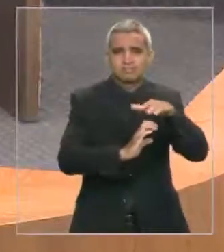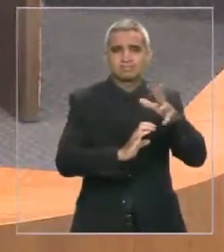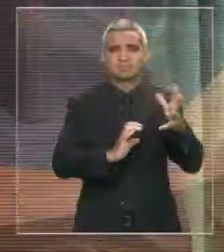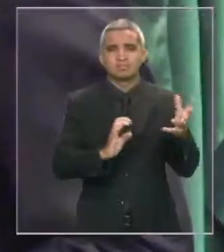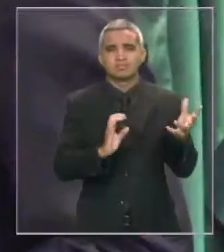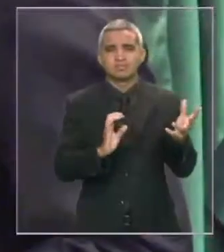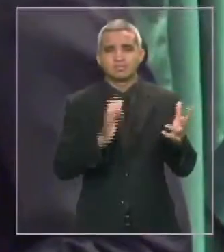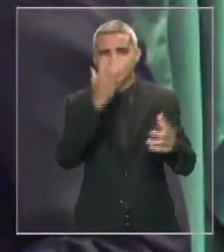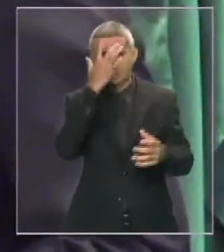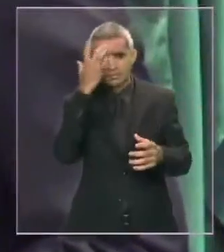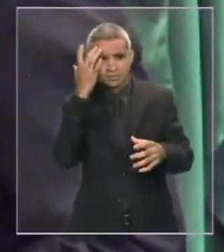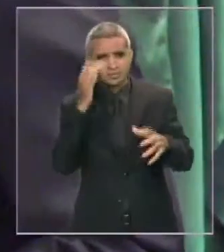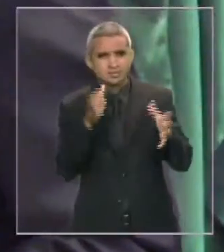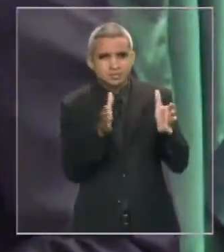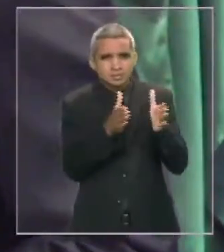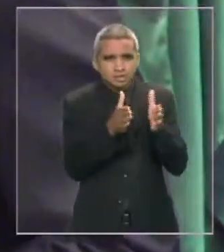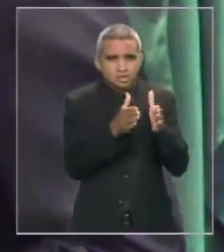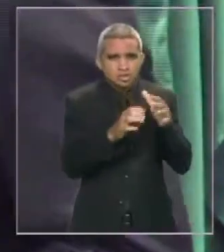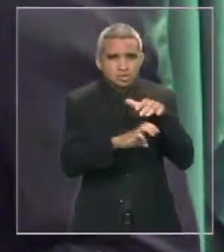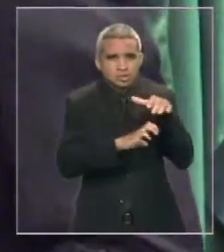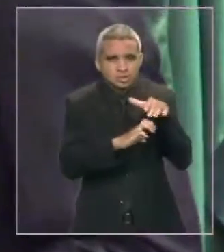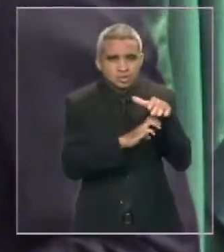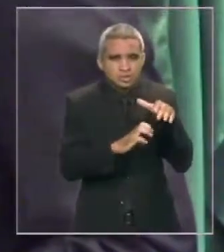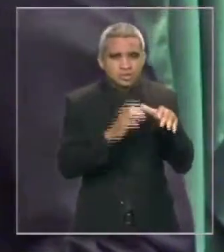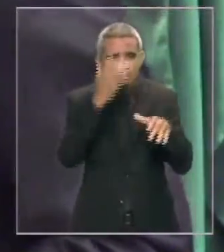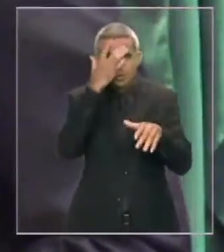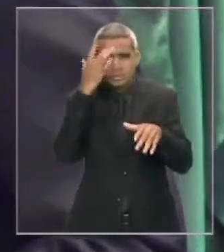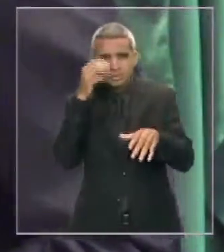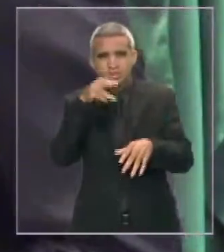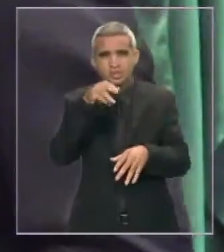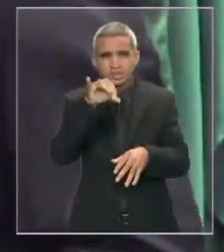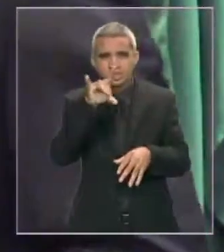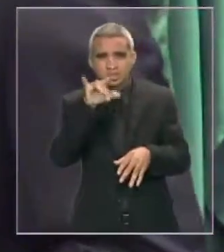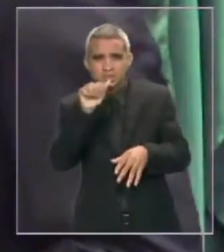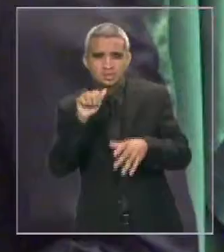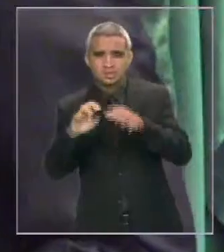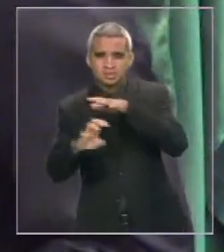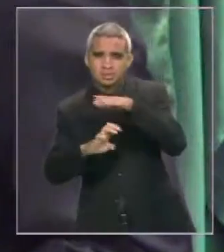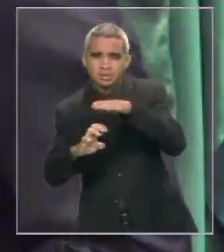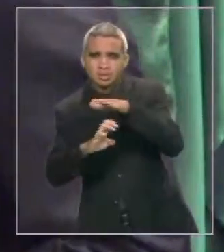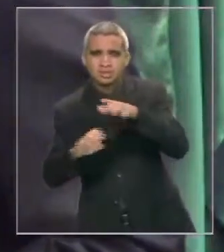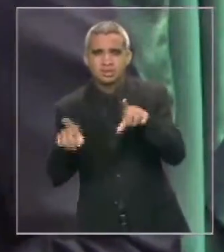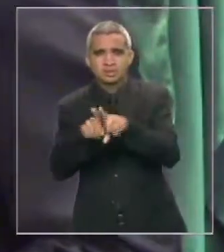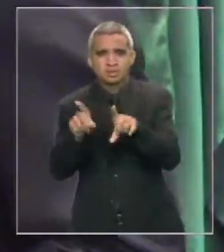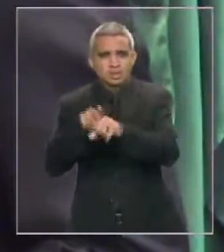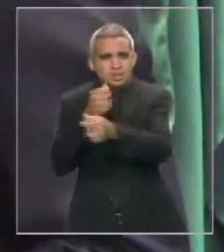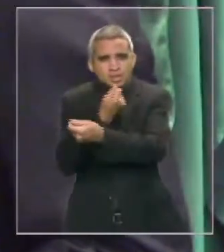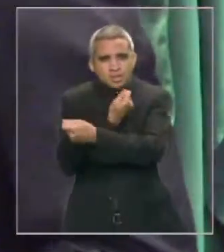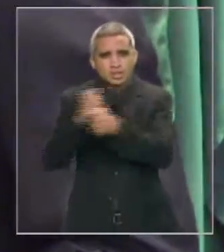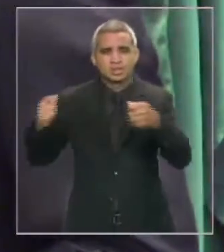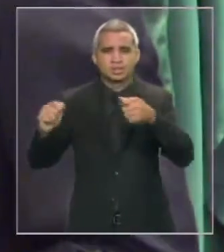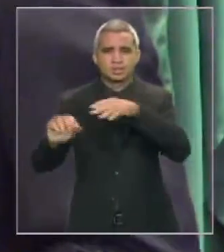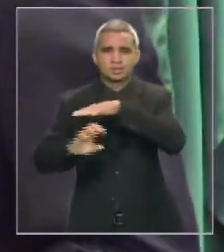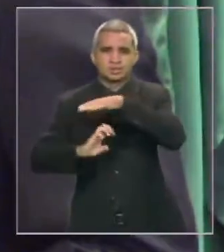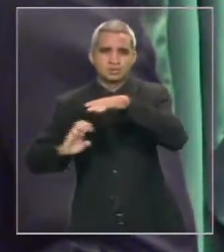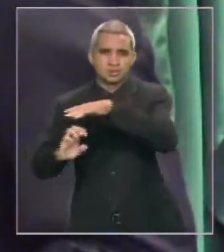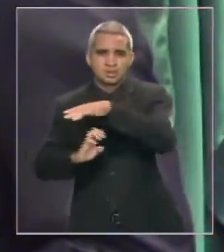pequenos, os médios, os grandes, os